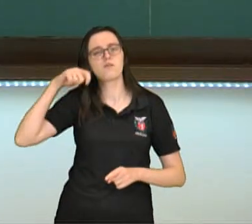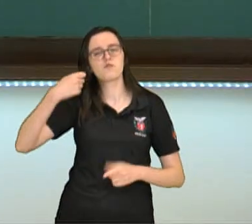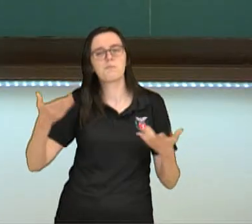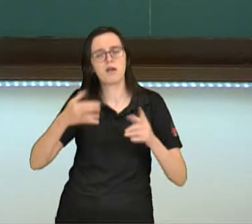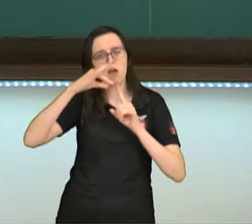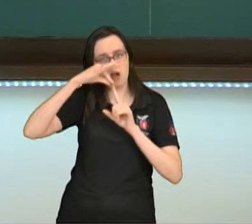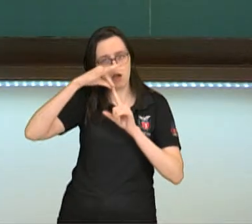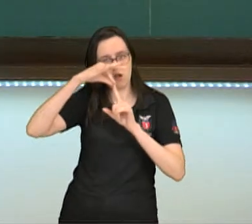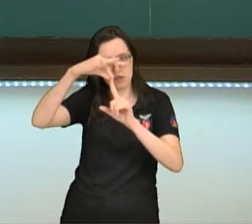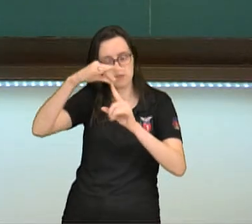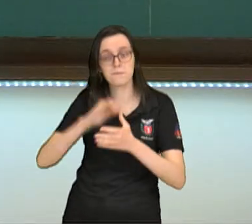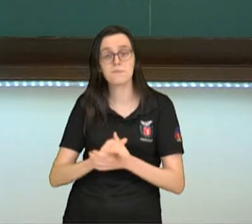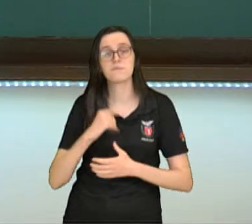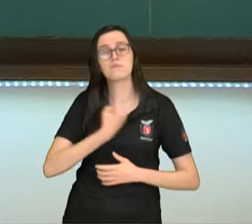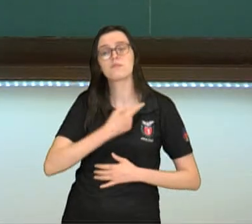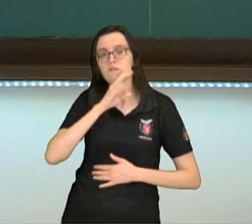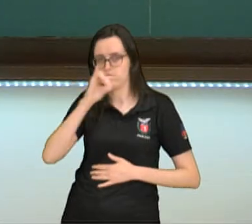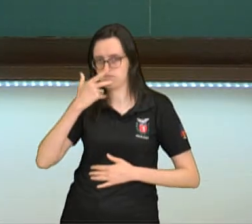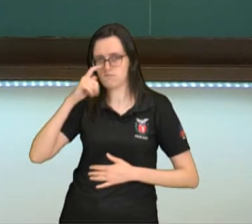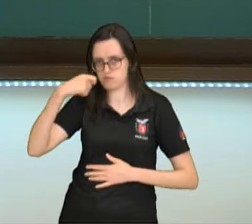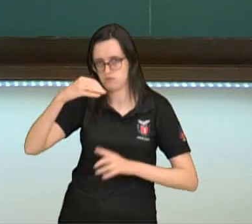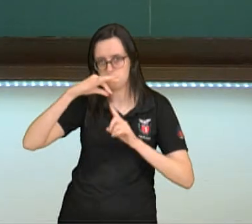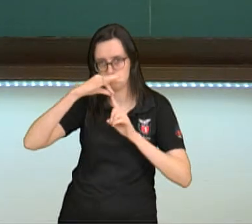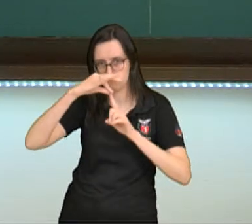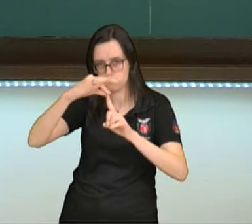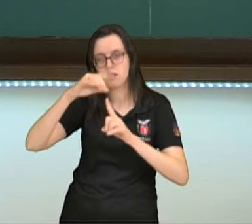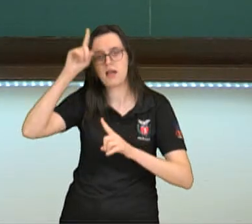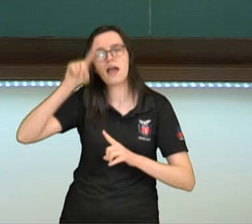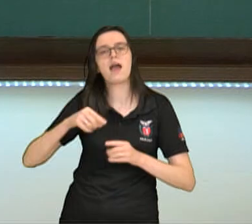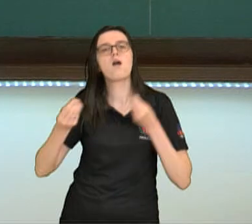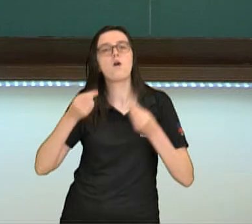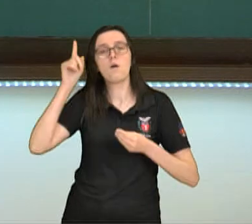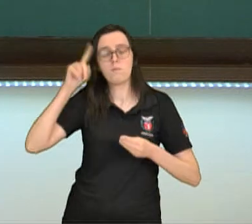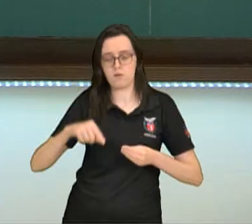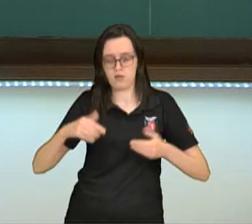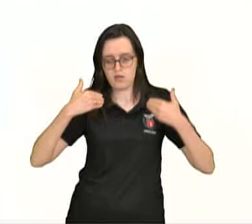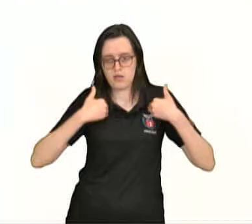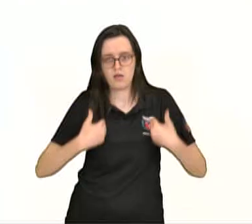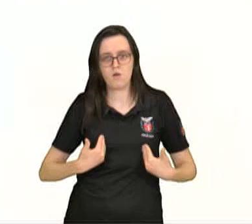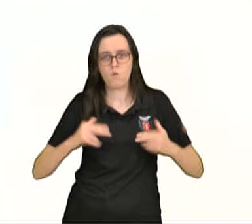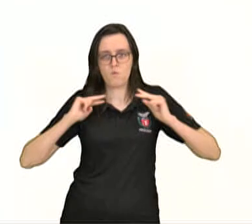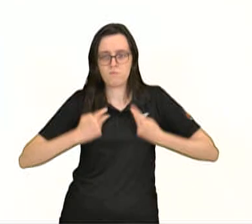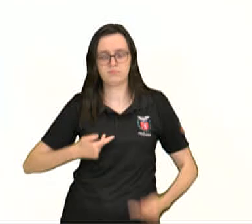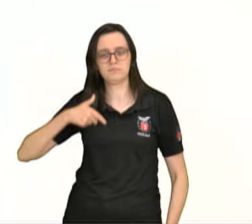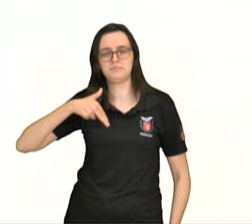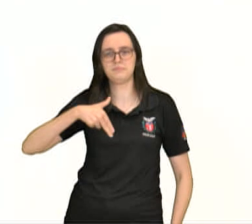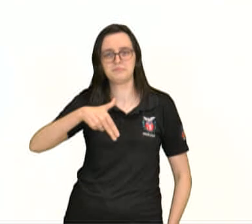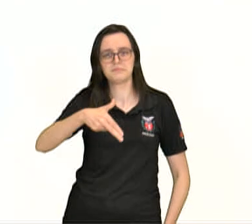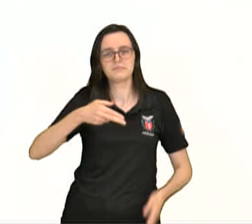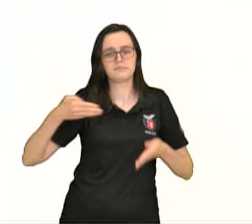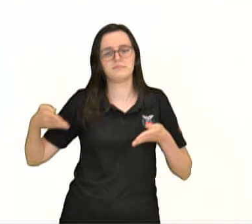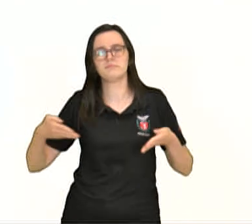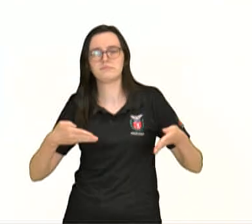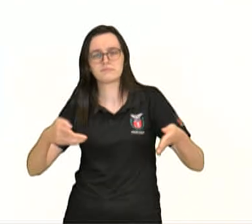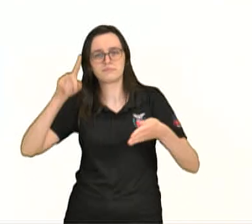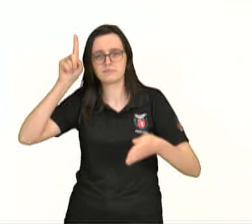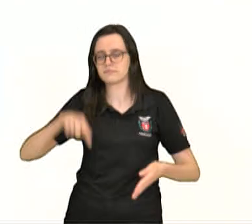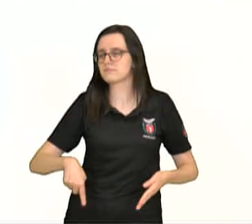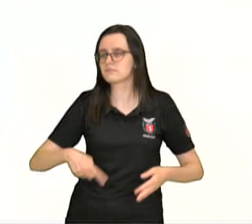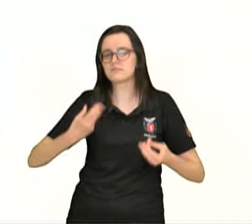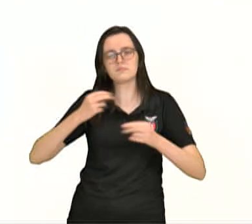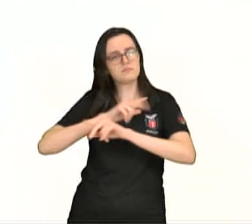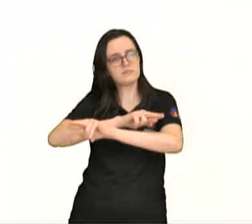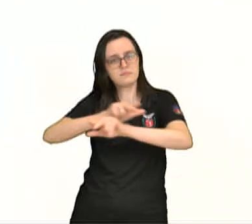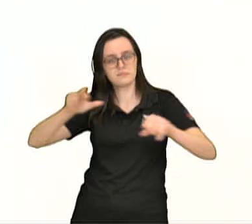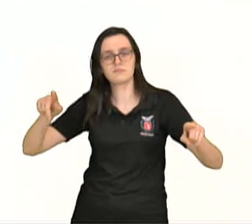orientação. A gente vai falar sobre orientação na orientação pedestre. Então os percursos, eles são de extrema